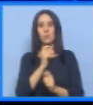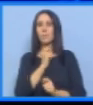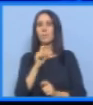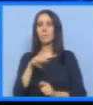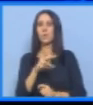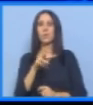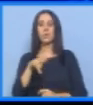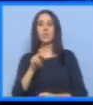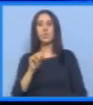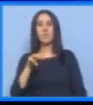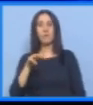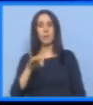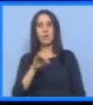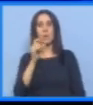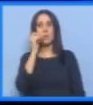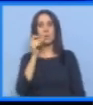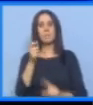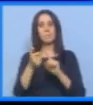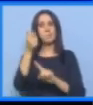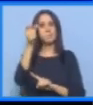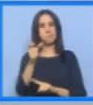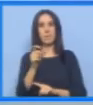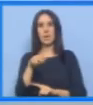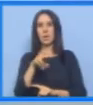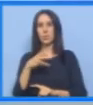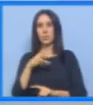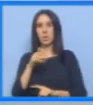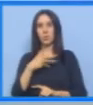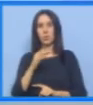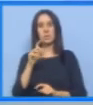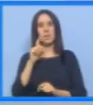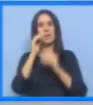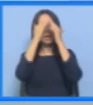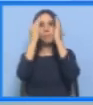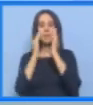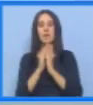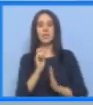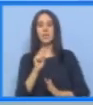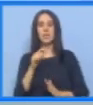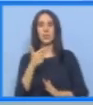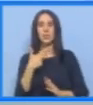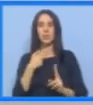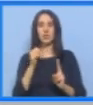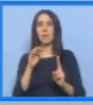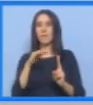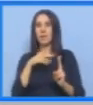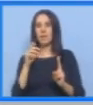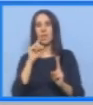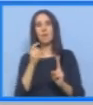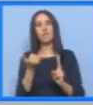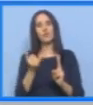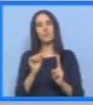Nunes Formigão, o Monsenhor Arnaldo Cardoso. Está também connosco a irmã Gertrudes Ferreira,